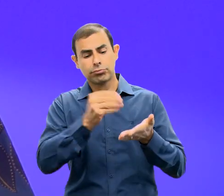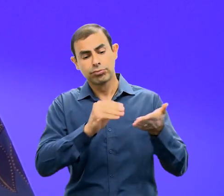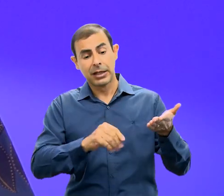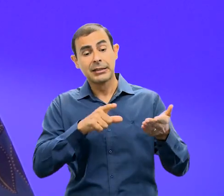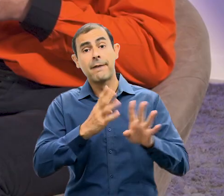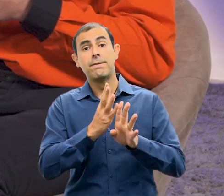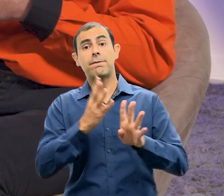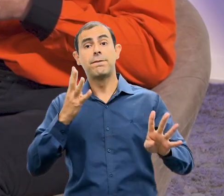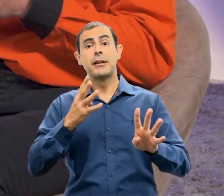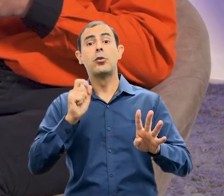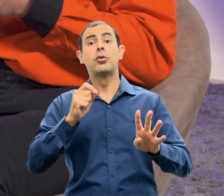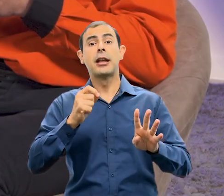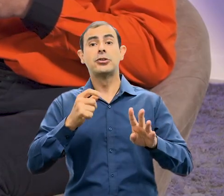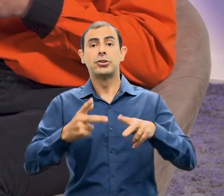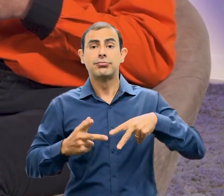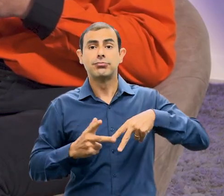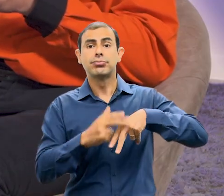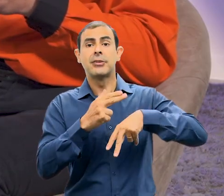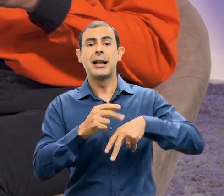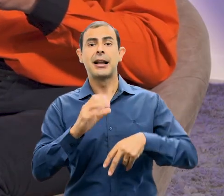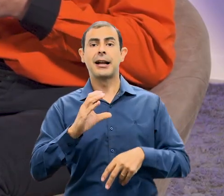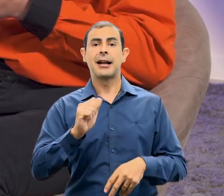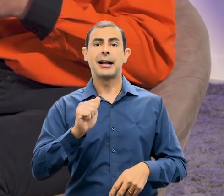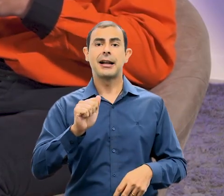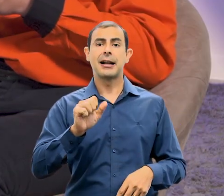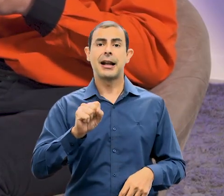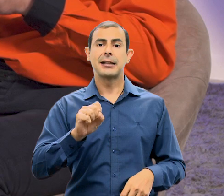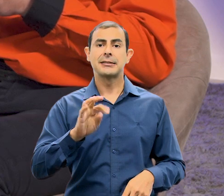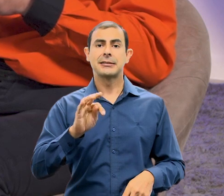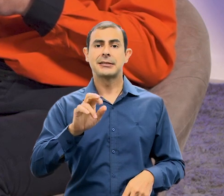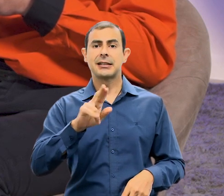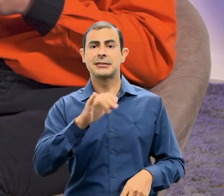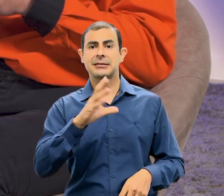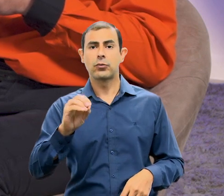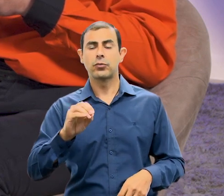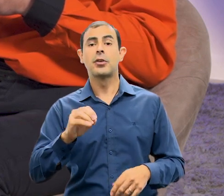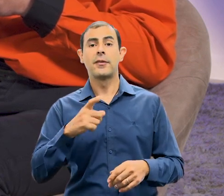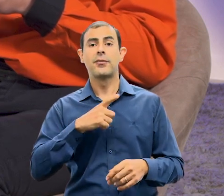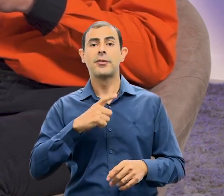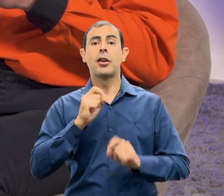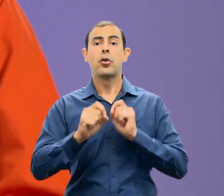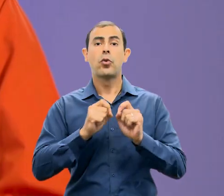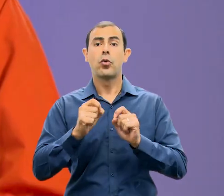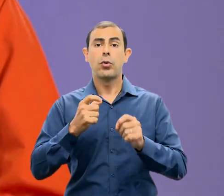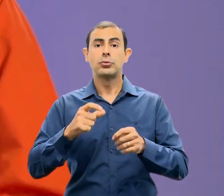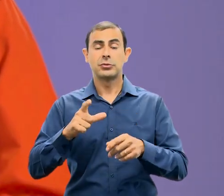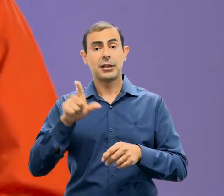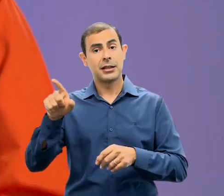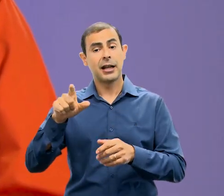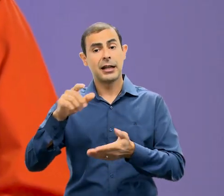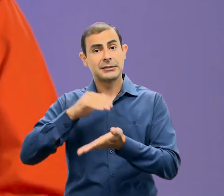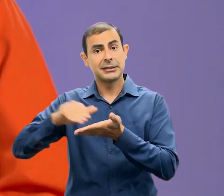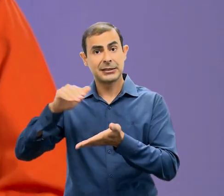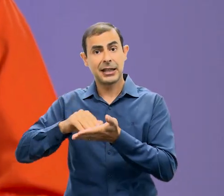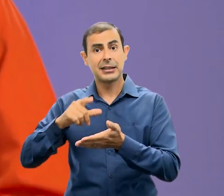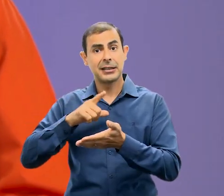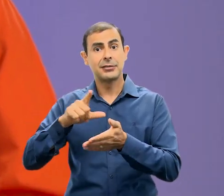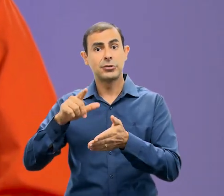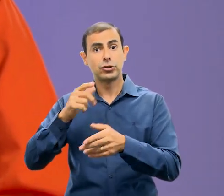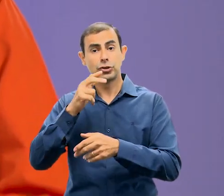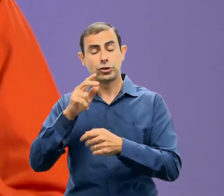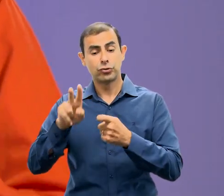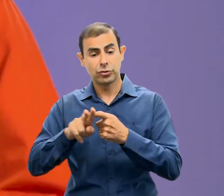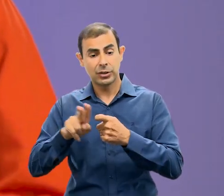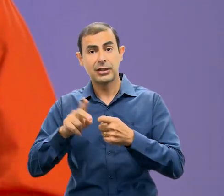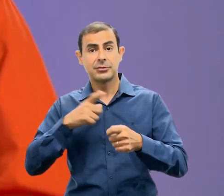castração pela SUBEC, a Superintendência de Bem-Estar, a Subsecretaria de Bem-Estar Animal do município. Então, a gente consegue a médio e